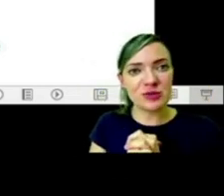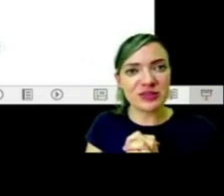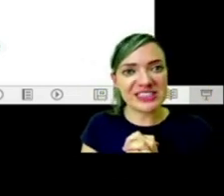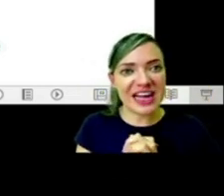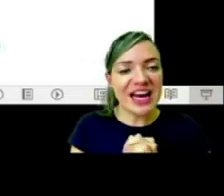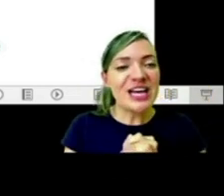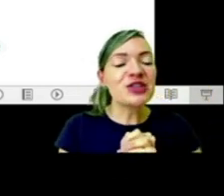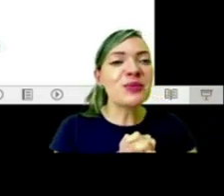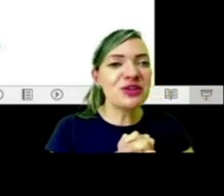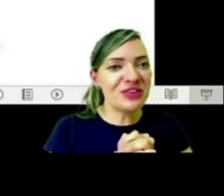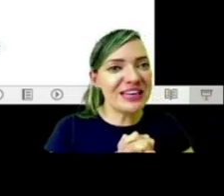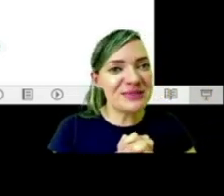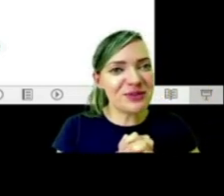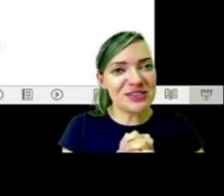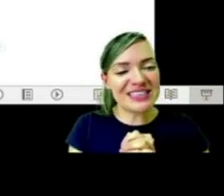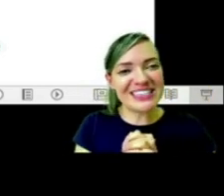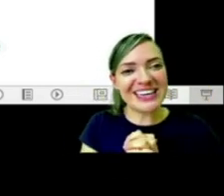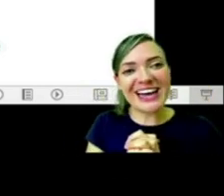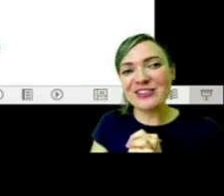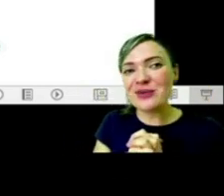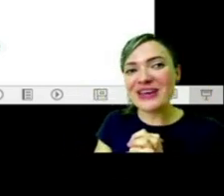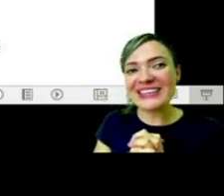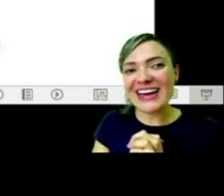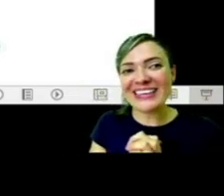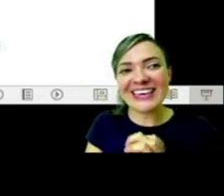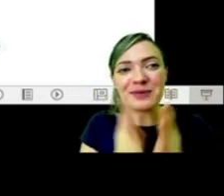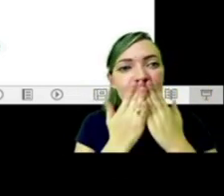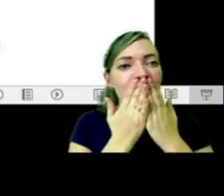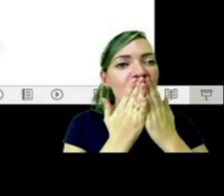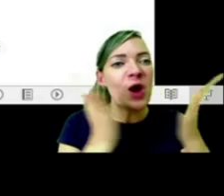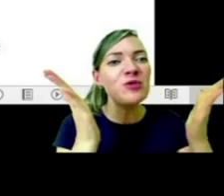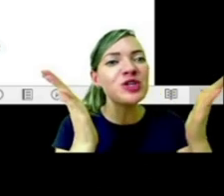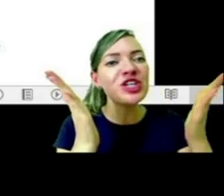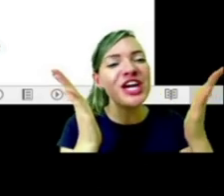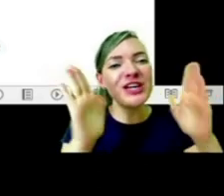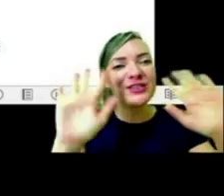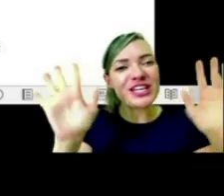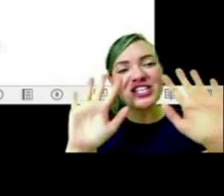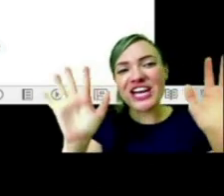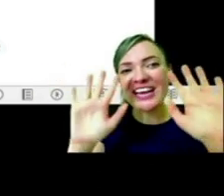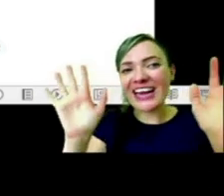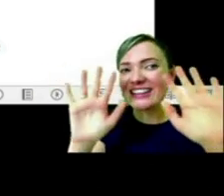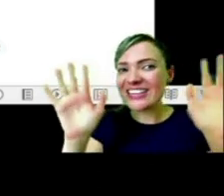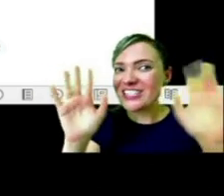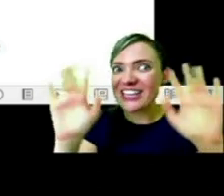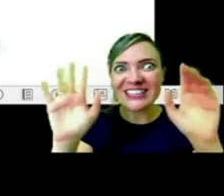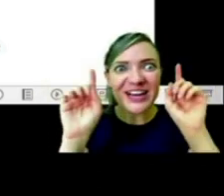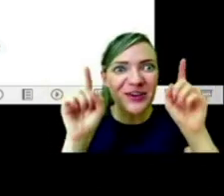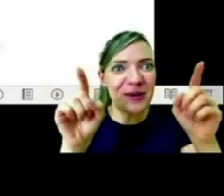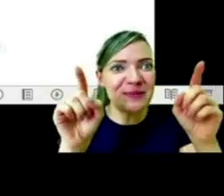tirar as suas dúvidas, tá? Tô muito feliz por você ter chegado comigo até aqui. Um cheiro da tia